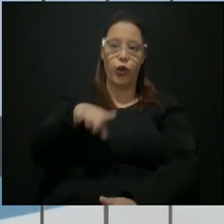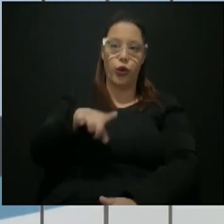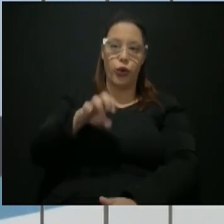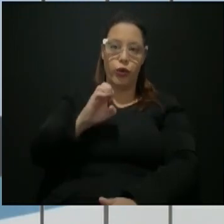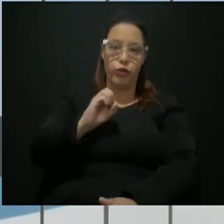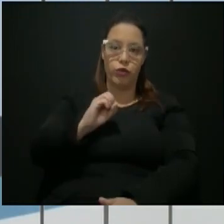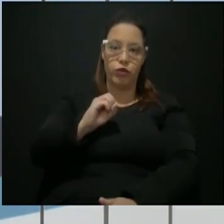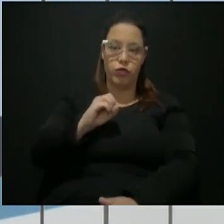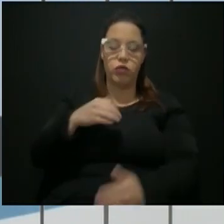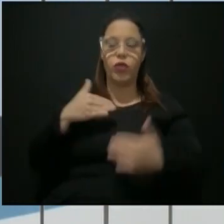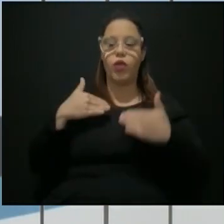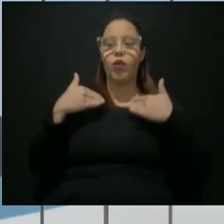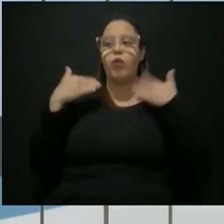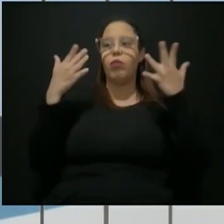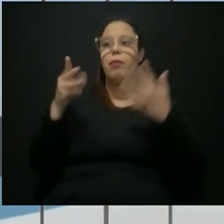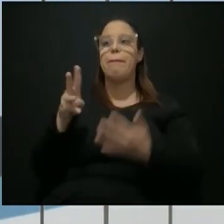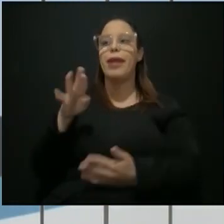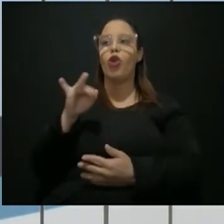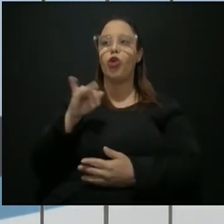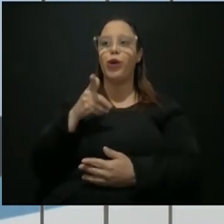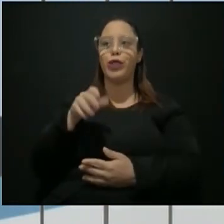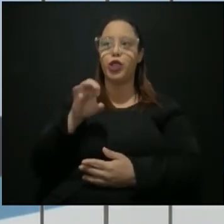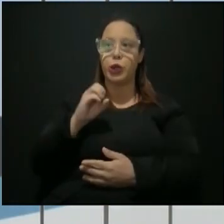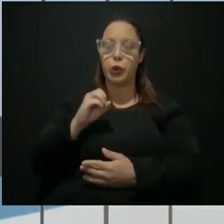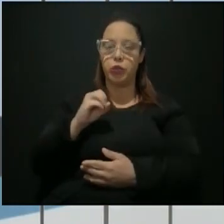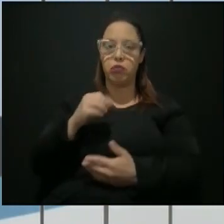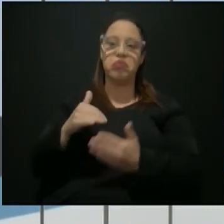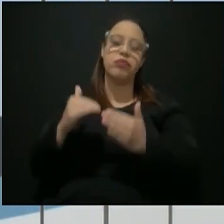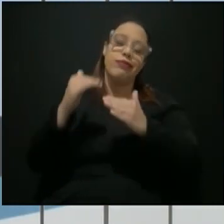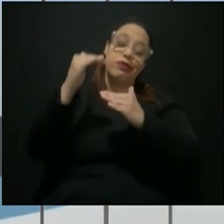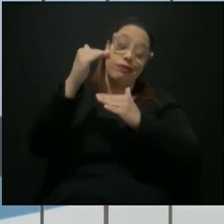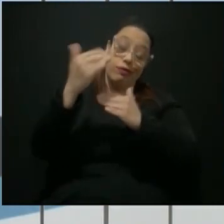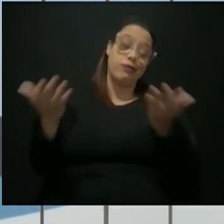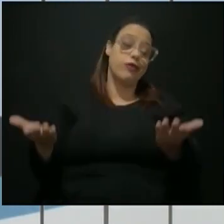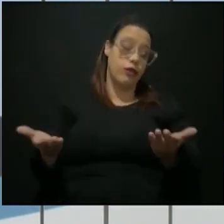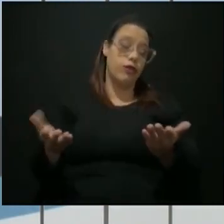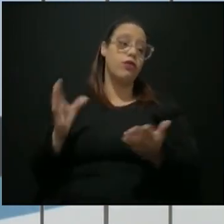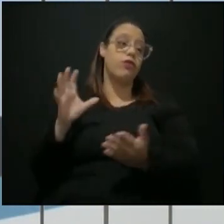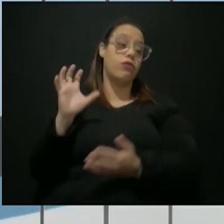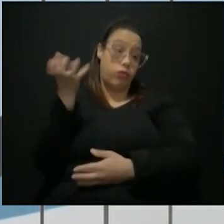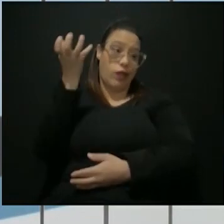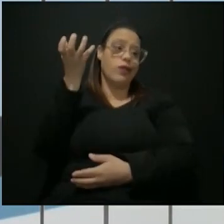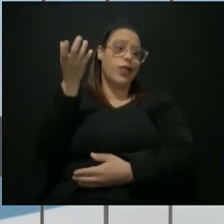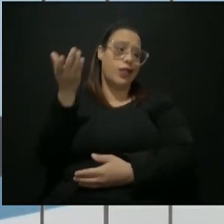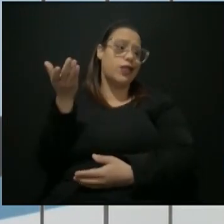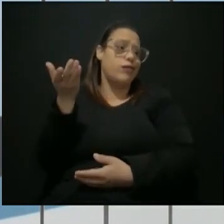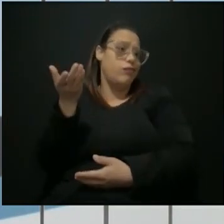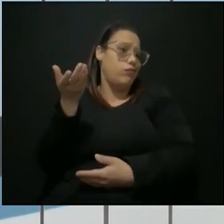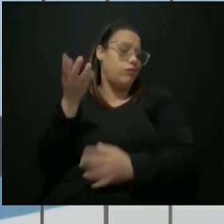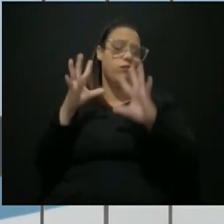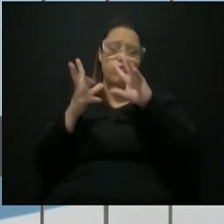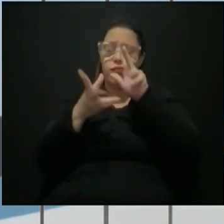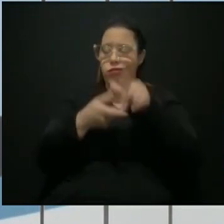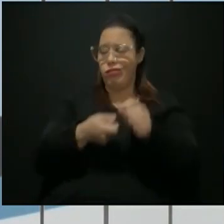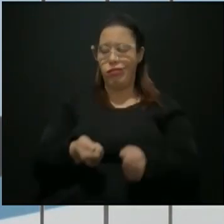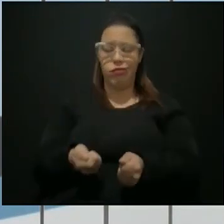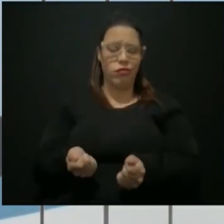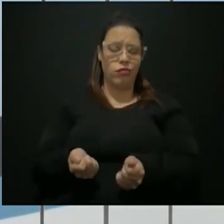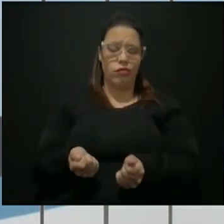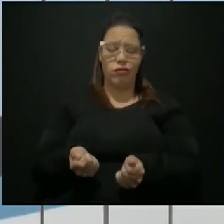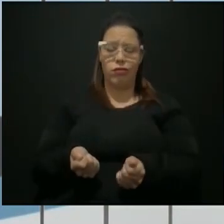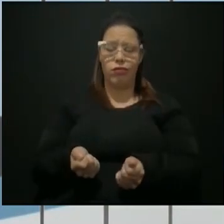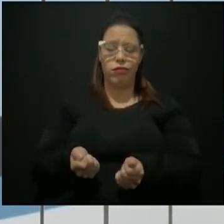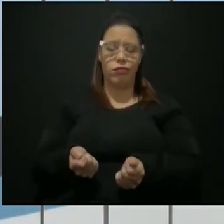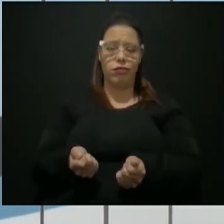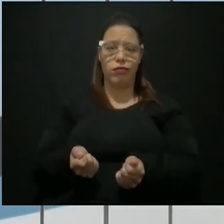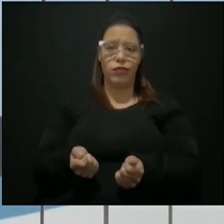organismos biológicos, né, vão passar por esse processo. Então é universal entre todos esses indivíduos e ele é endógeno.